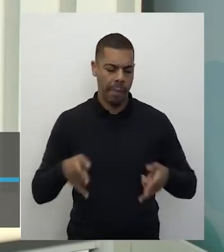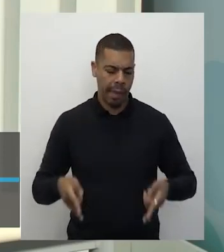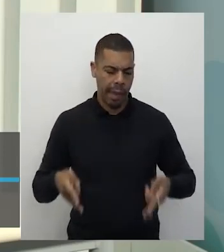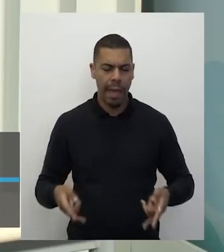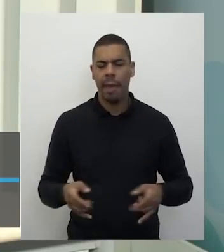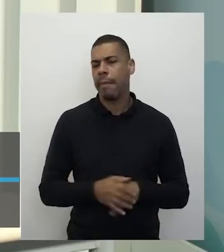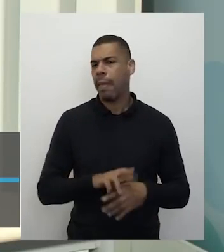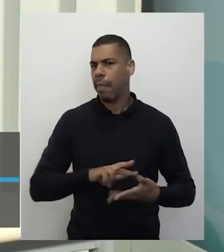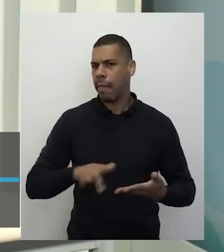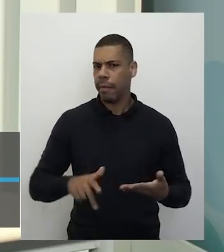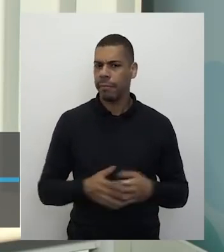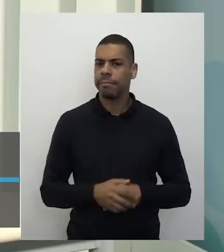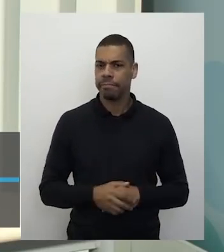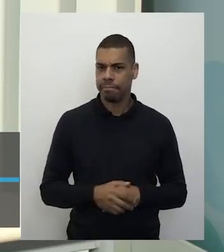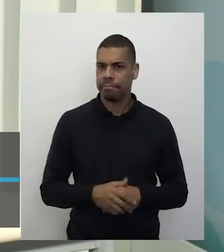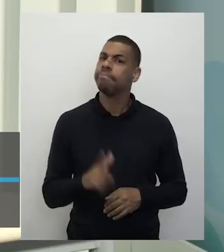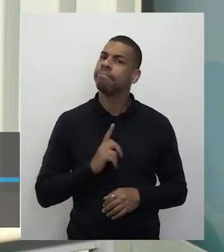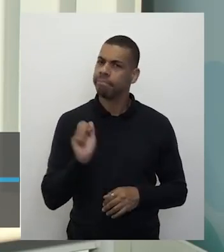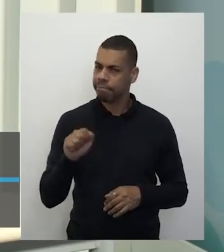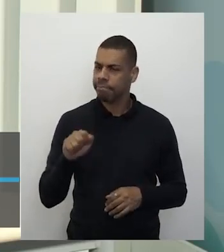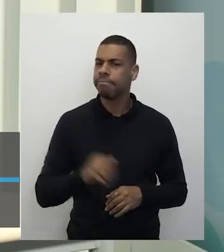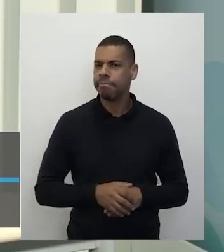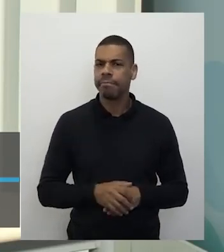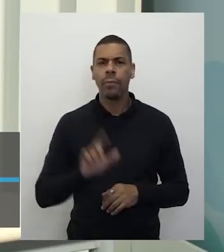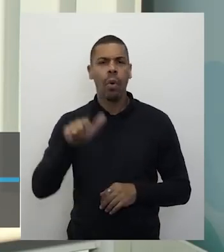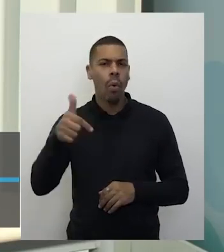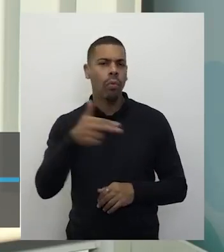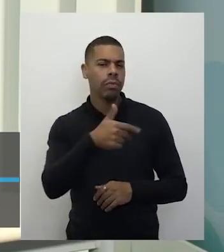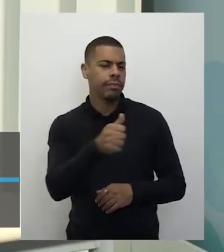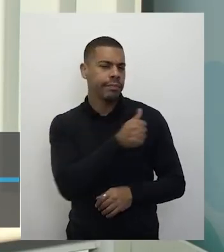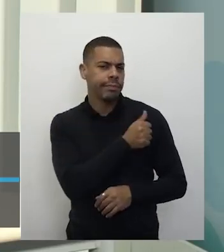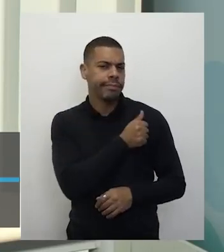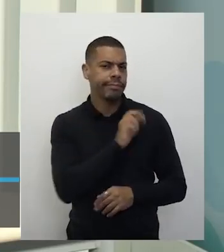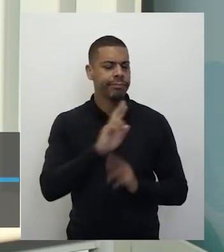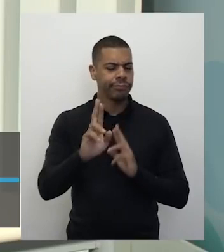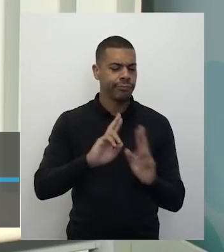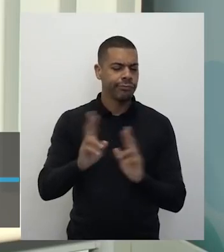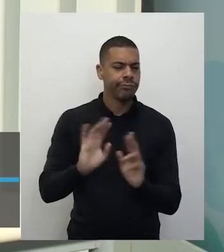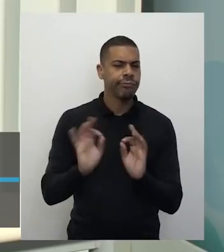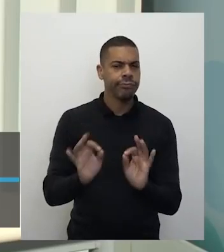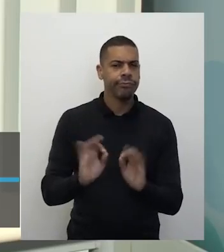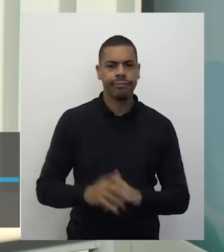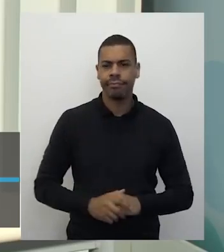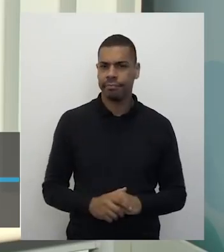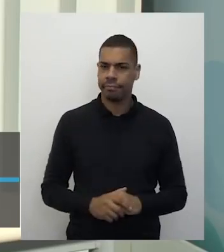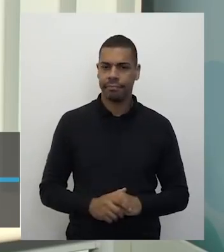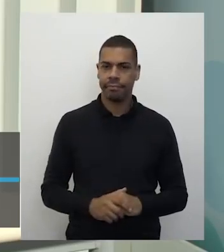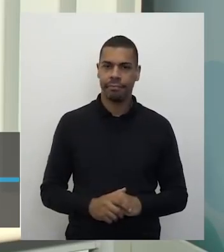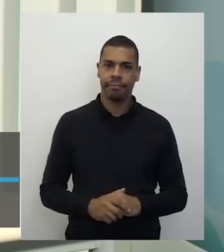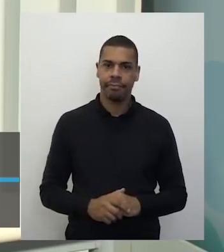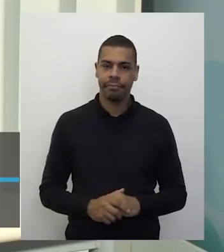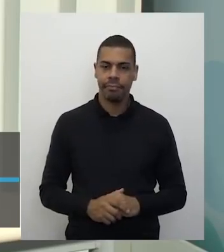sofá. A Sara também, meu cachorro, minha cama, meu sofá, responderam direitinho. A Fernanda, minha cama, meu cachorro, meu